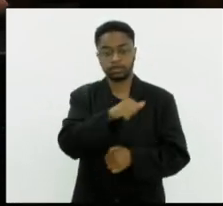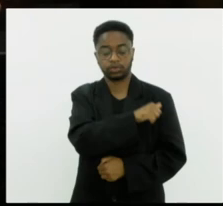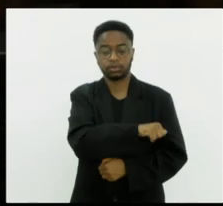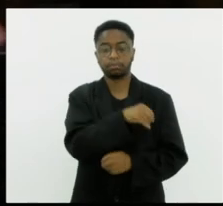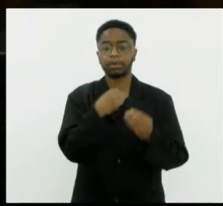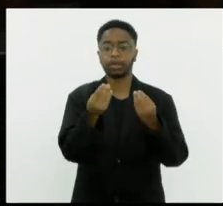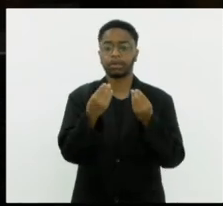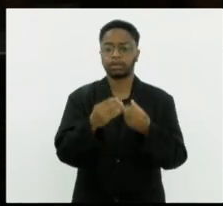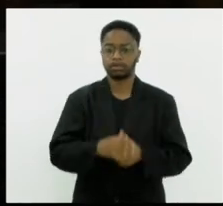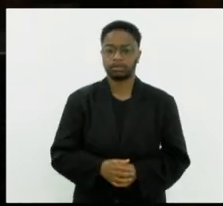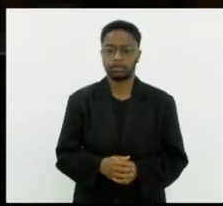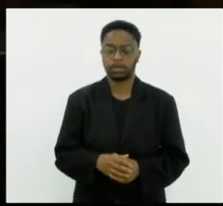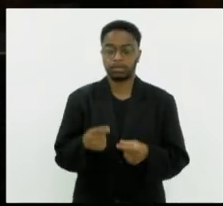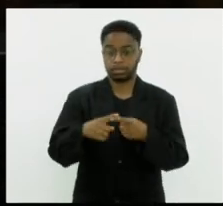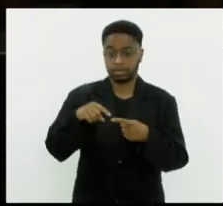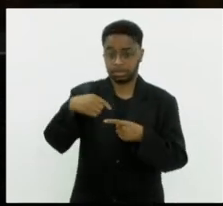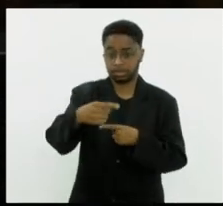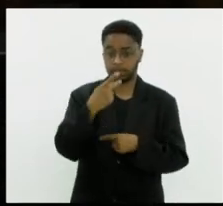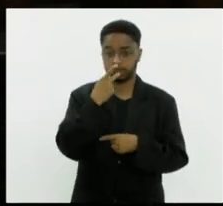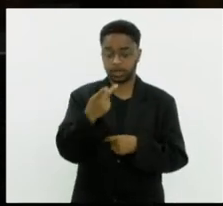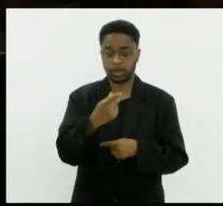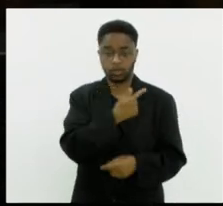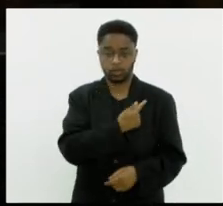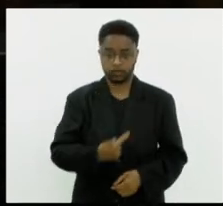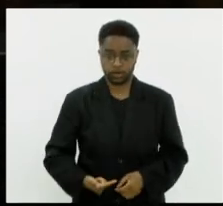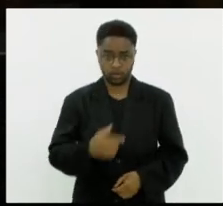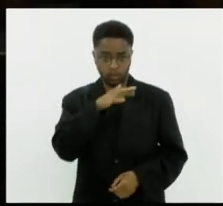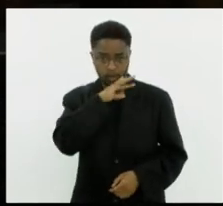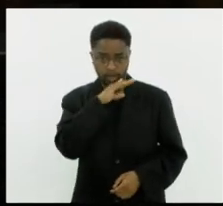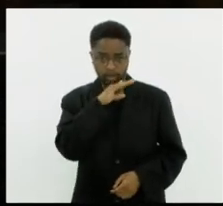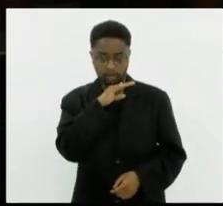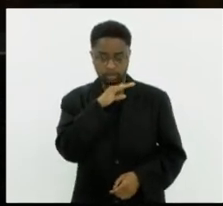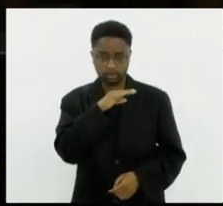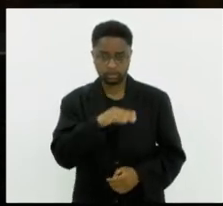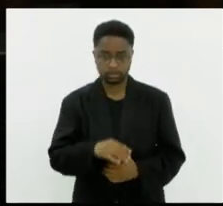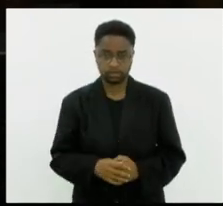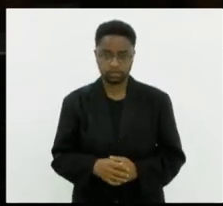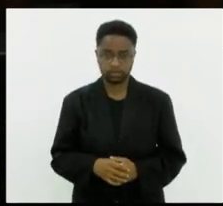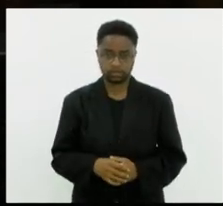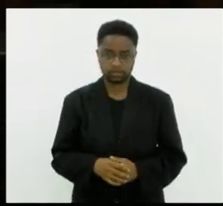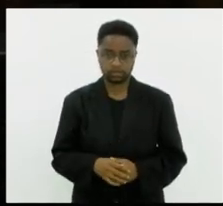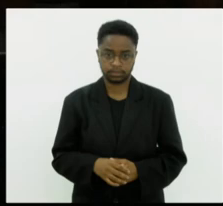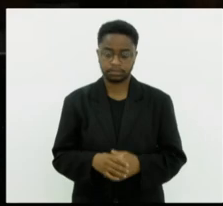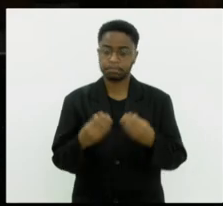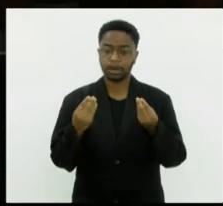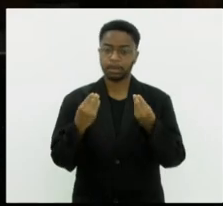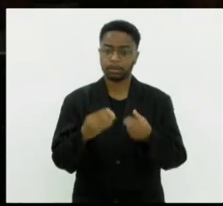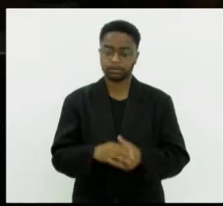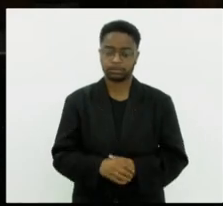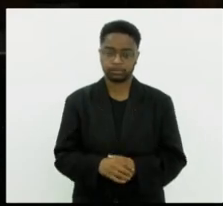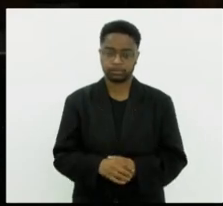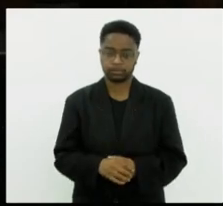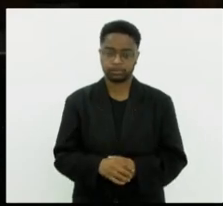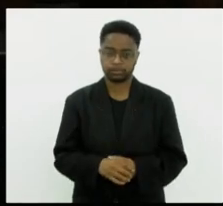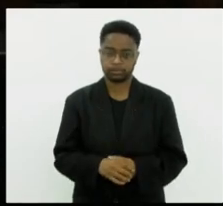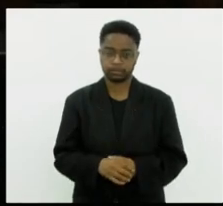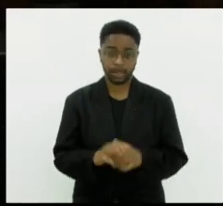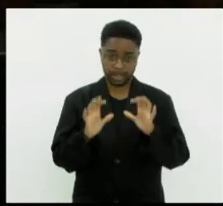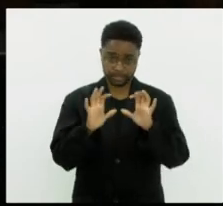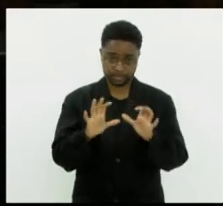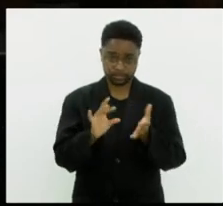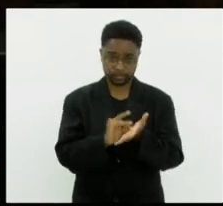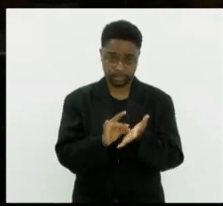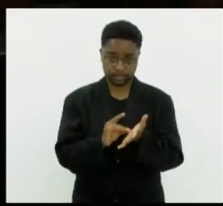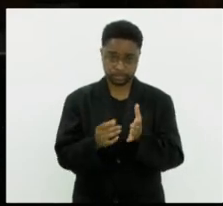quê? Para depois ficar falando que o governo foi ruim do Rio? Para quê? É assim que se